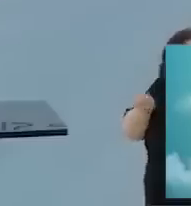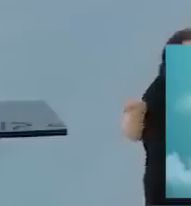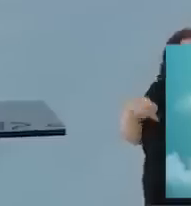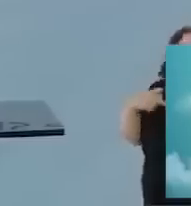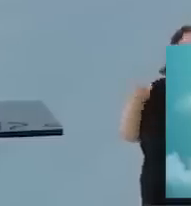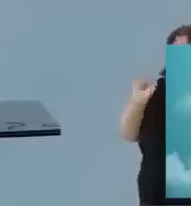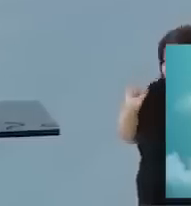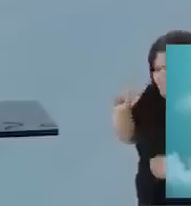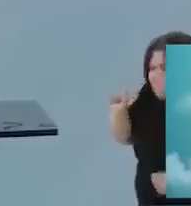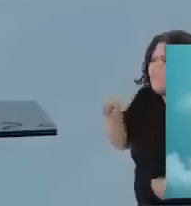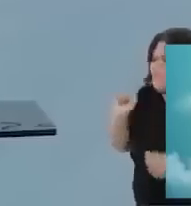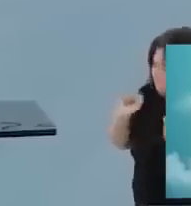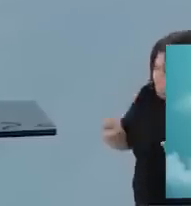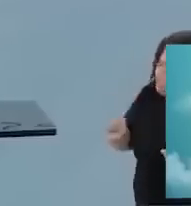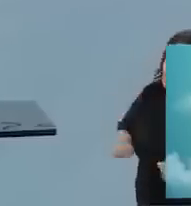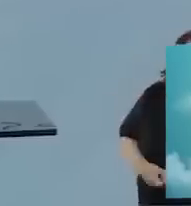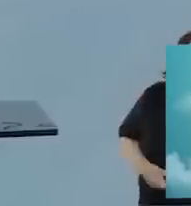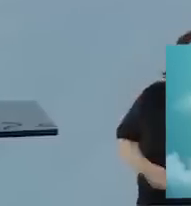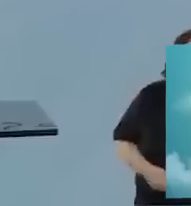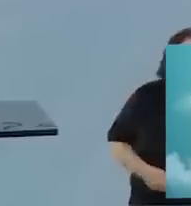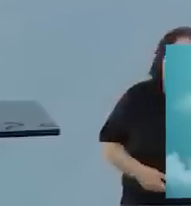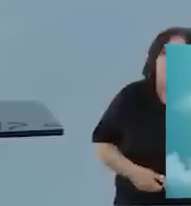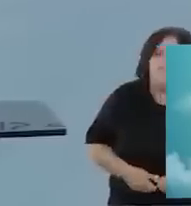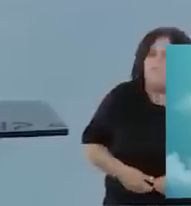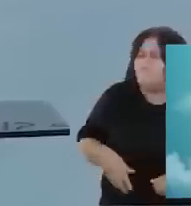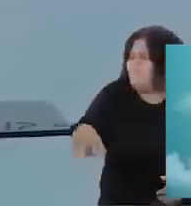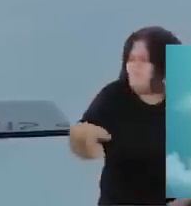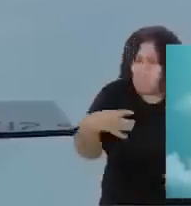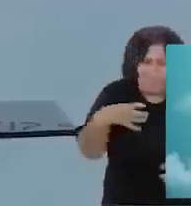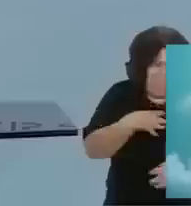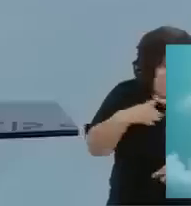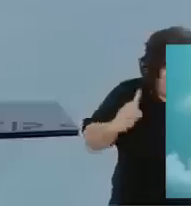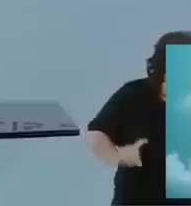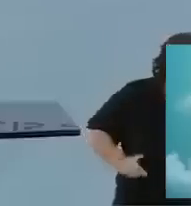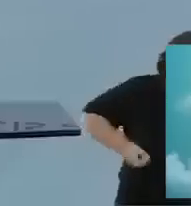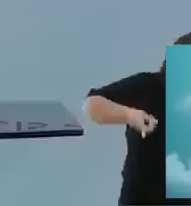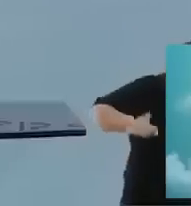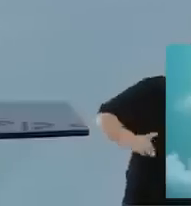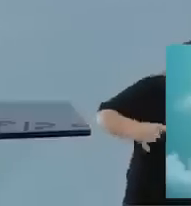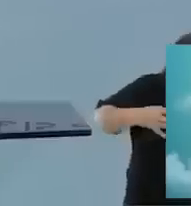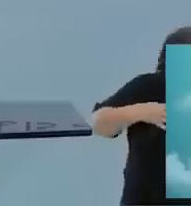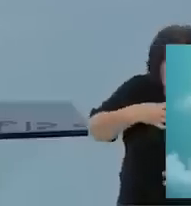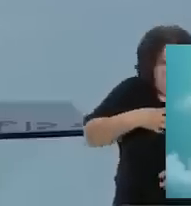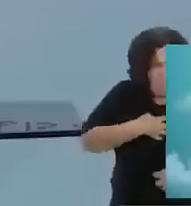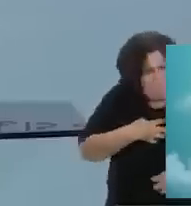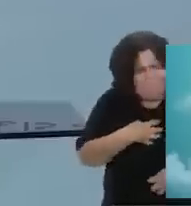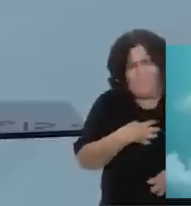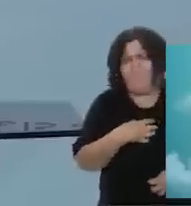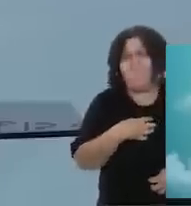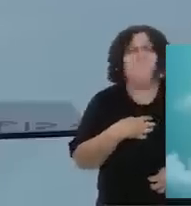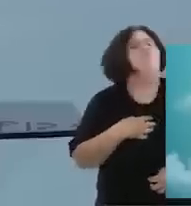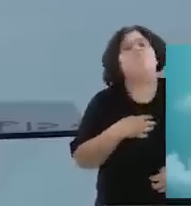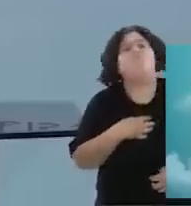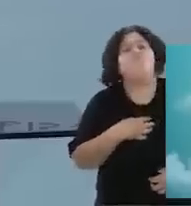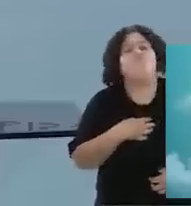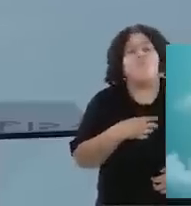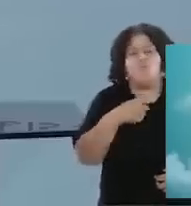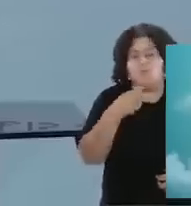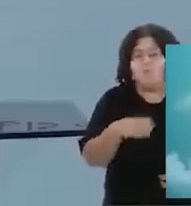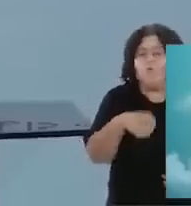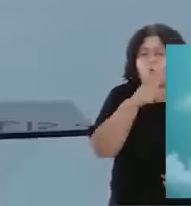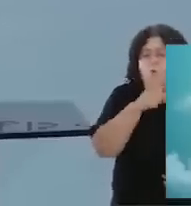depois da escola dominical e nós vamos bater um papo. Esse homem estava com uma depressão profunda, esse homem era um homem crente desde os 6 anos de